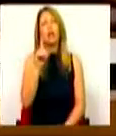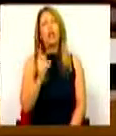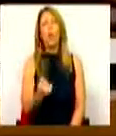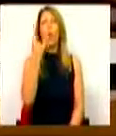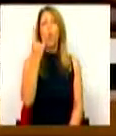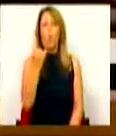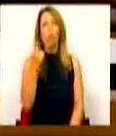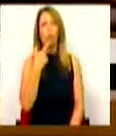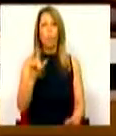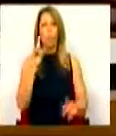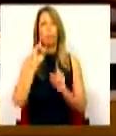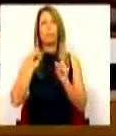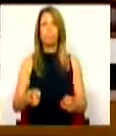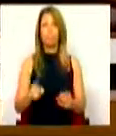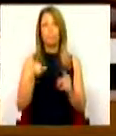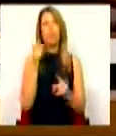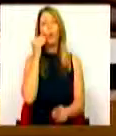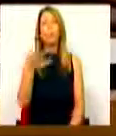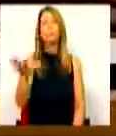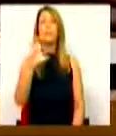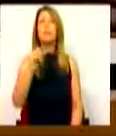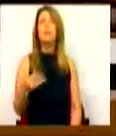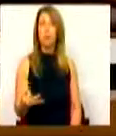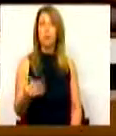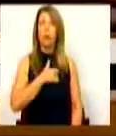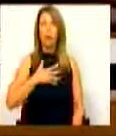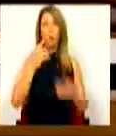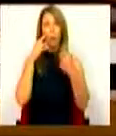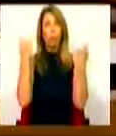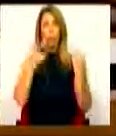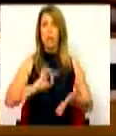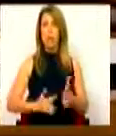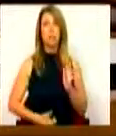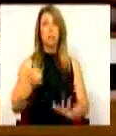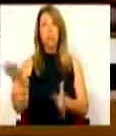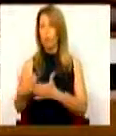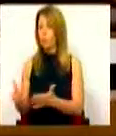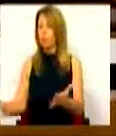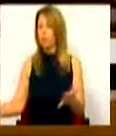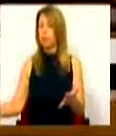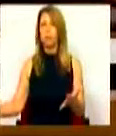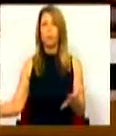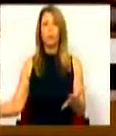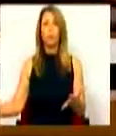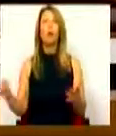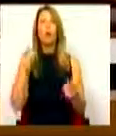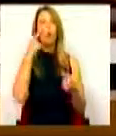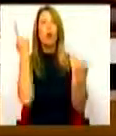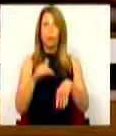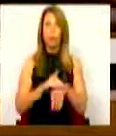CP. Esta empresa pública é absolutamente central em todo o processo e tem revelado fragilidades de capital,